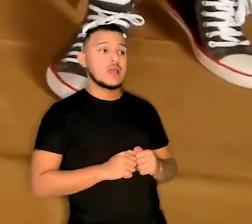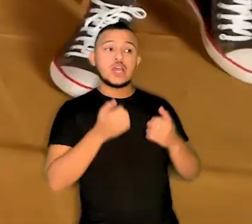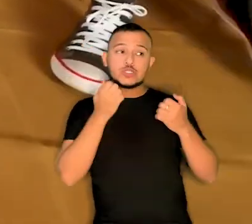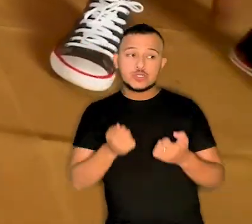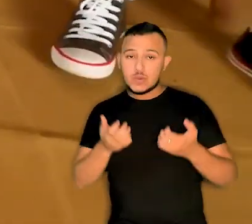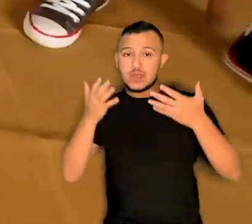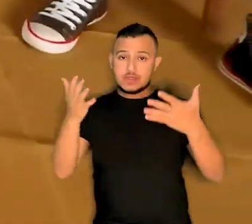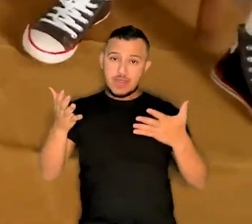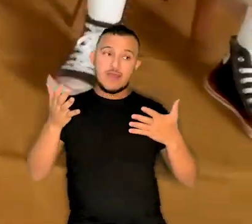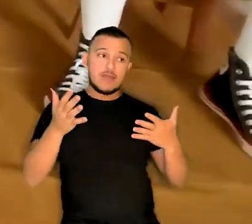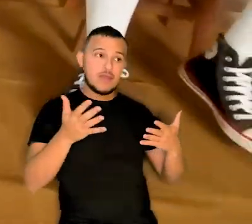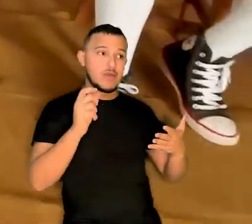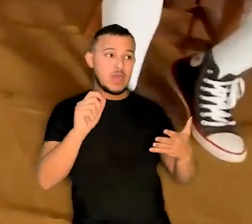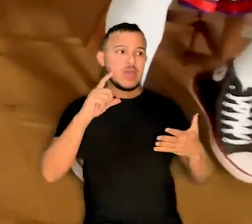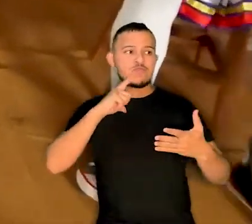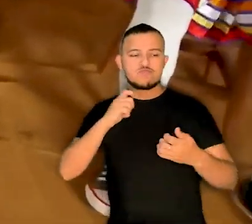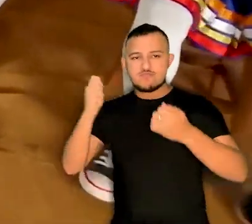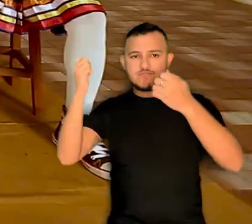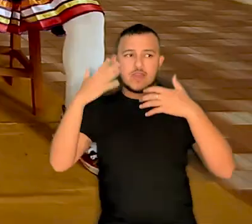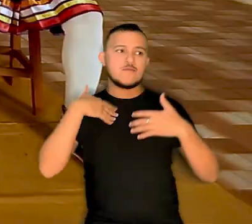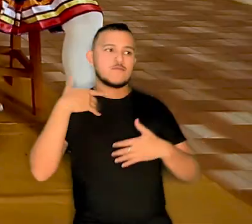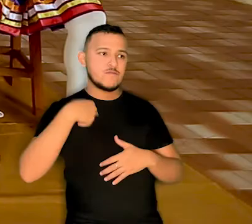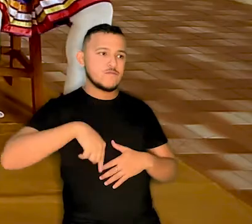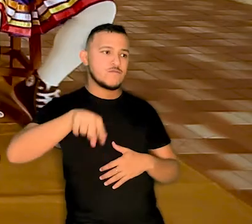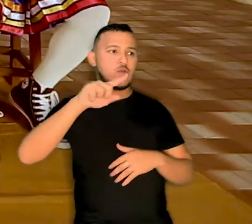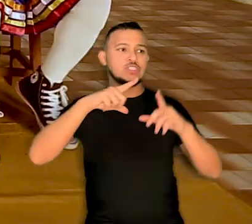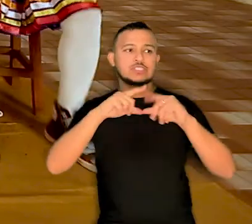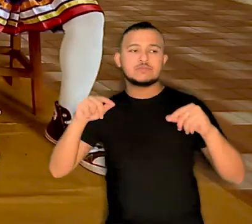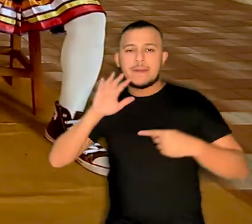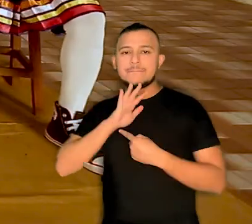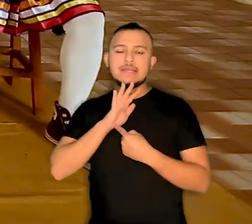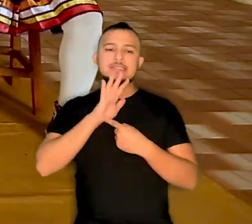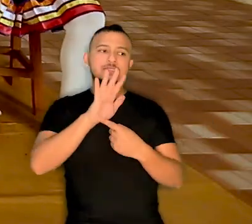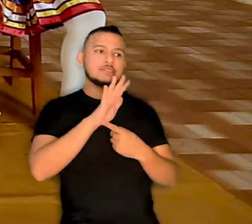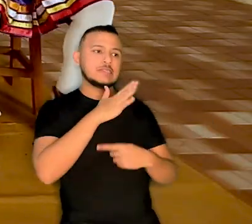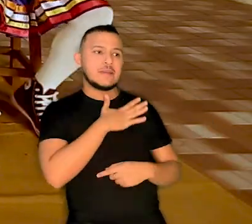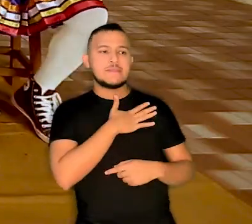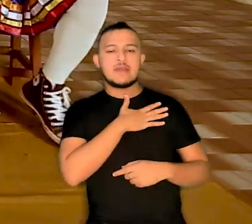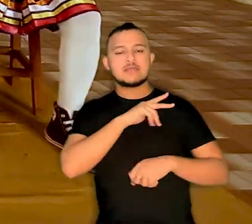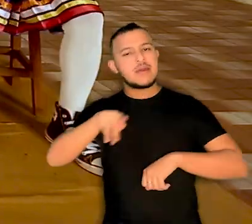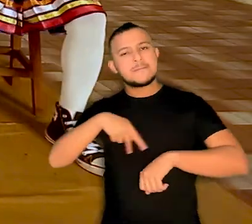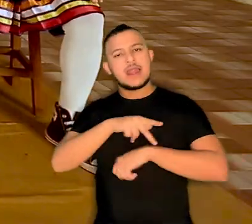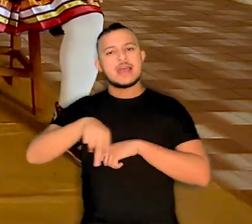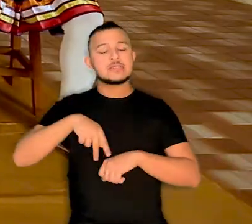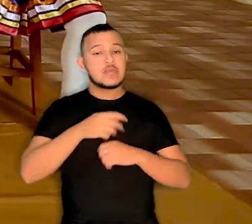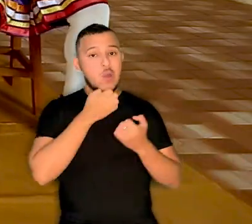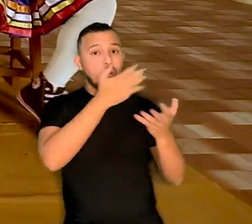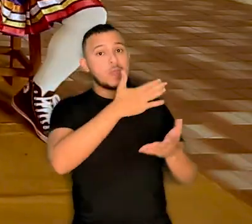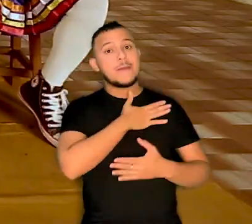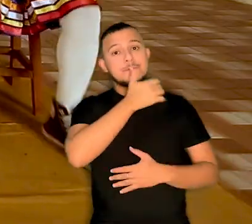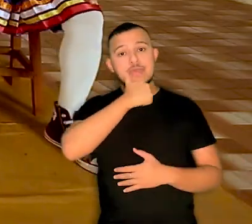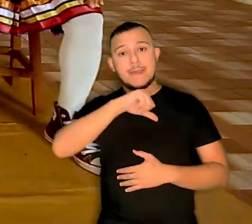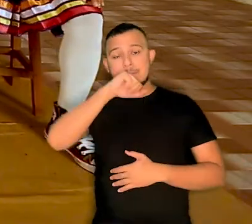me bota uma benção, eu vou para o Japão, atenta a casa na marinha. Diga a ela que